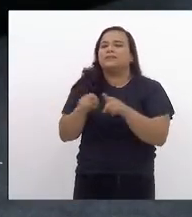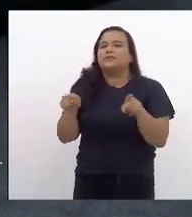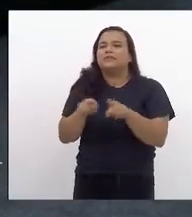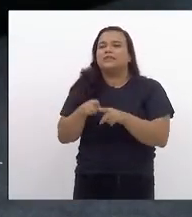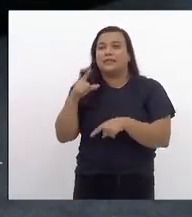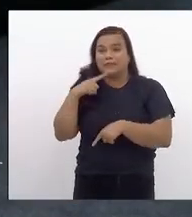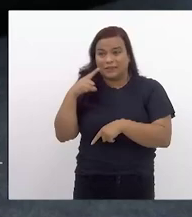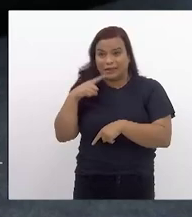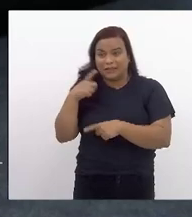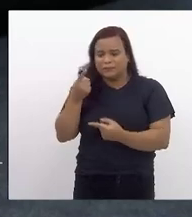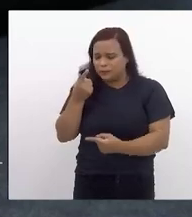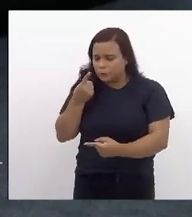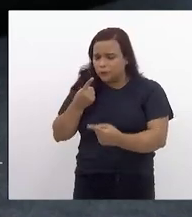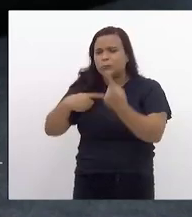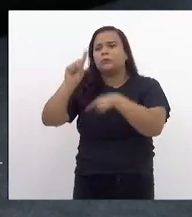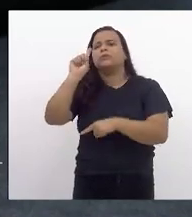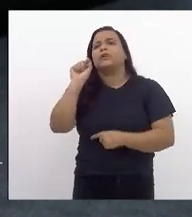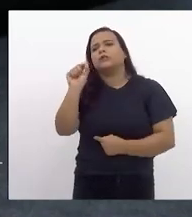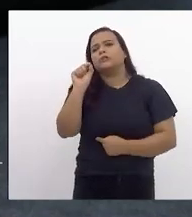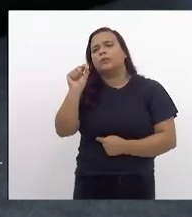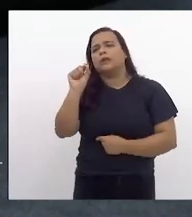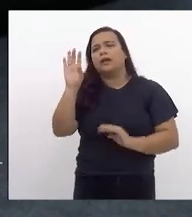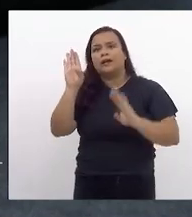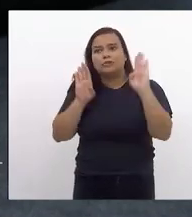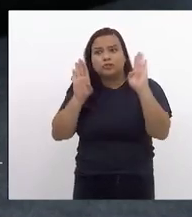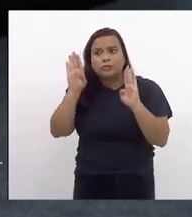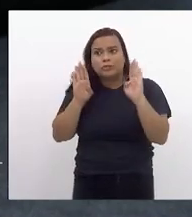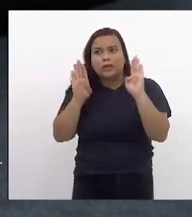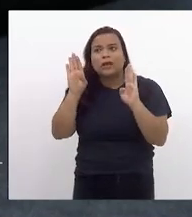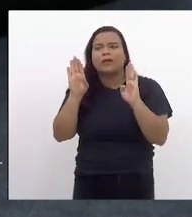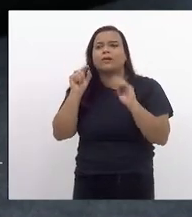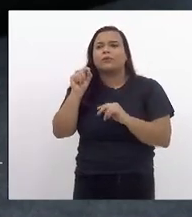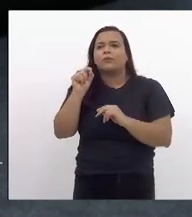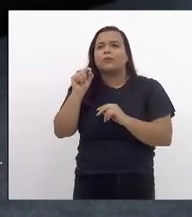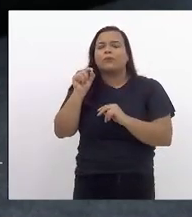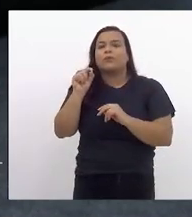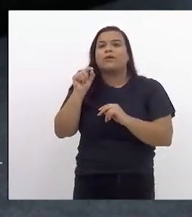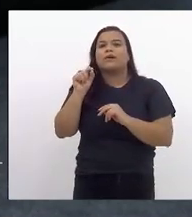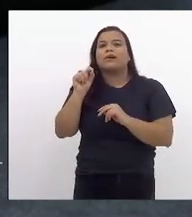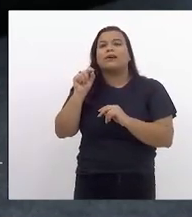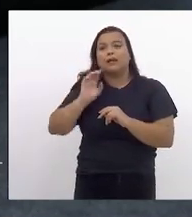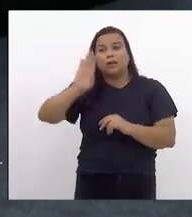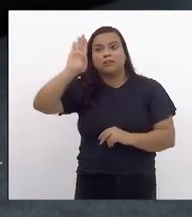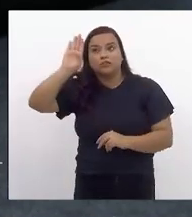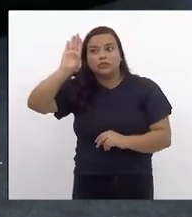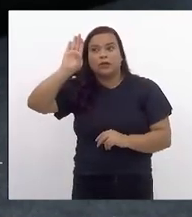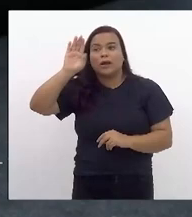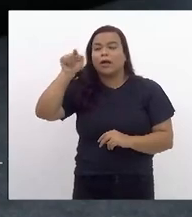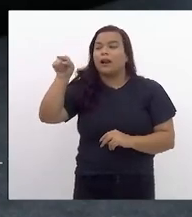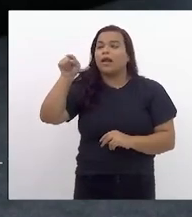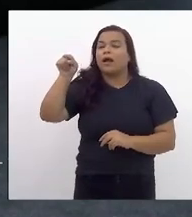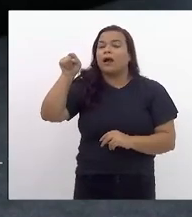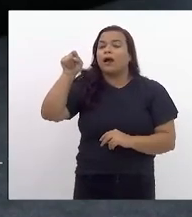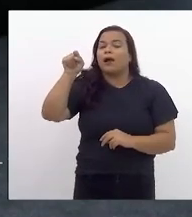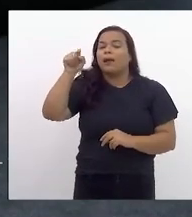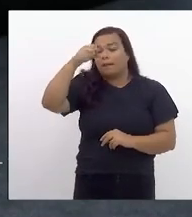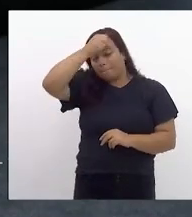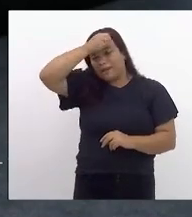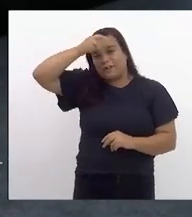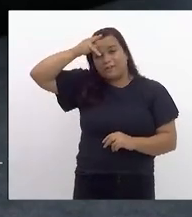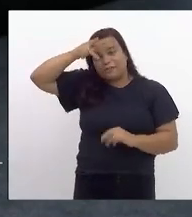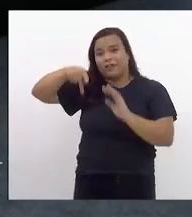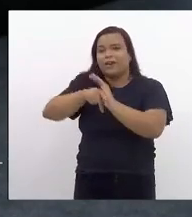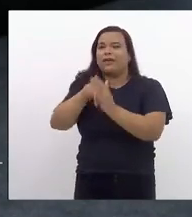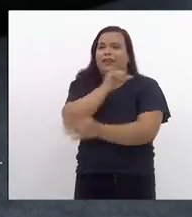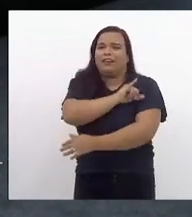com sucesso, candidata a prefeita da cidade do Rio de Janeiro, sempre,